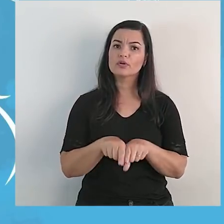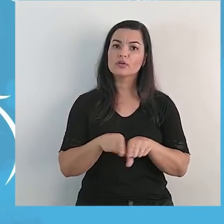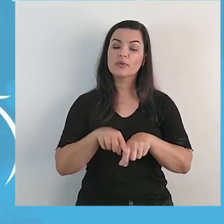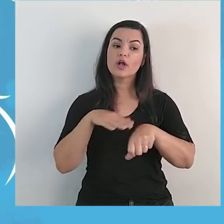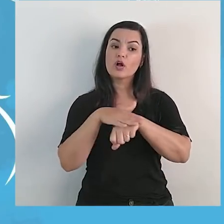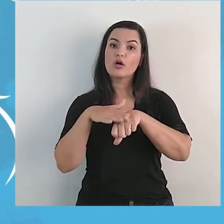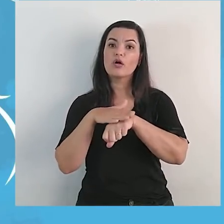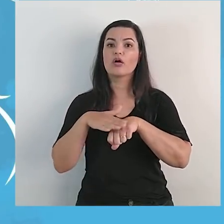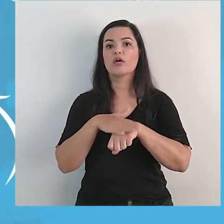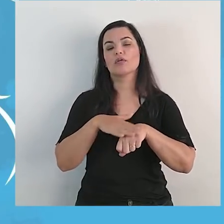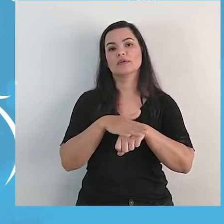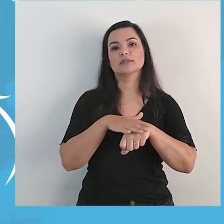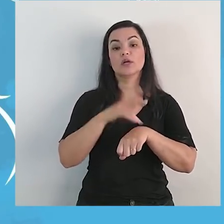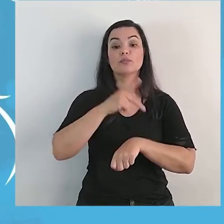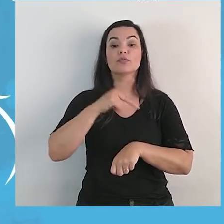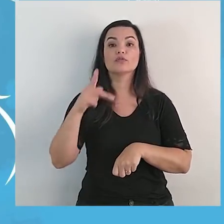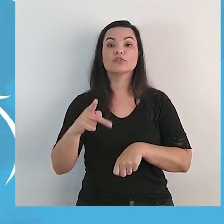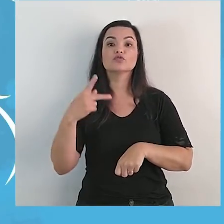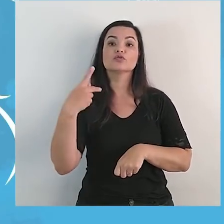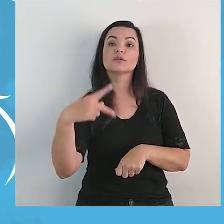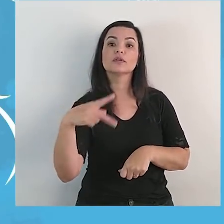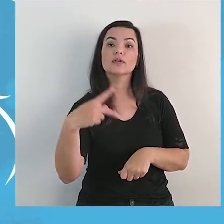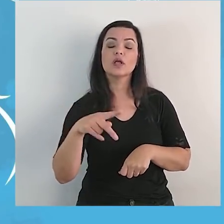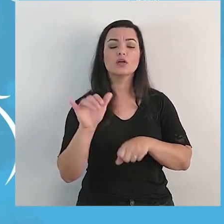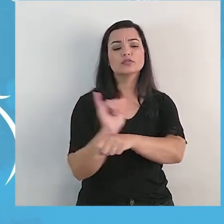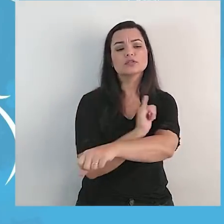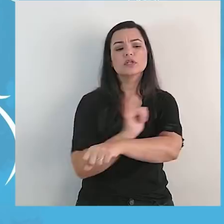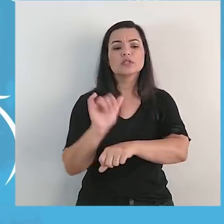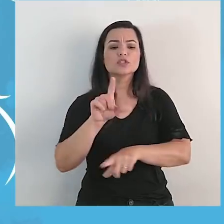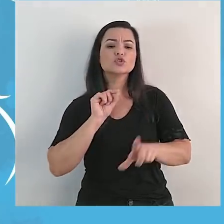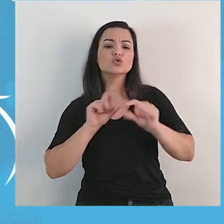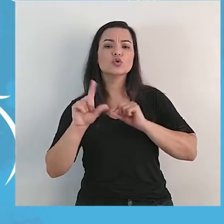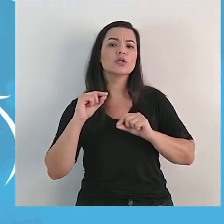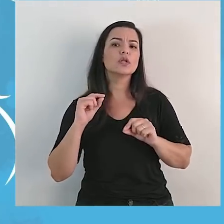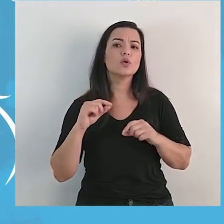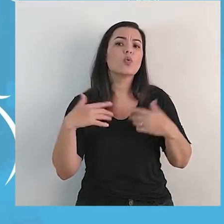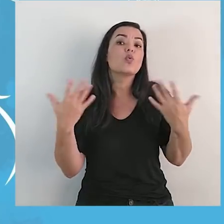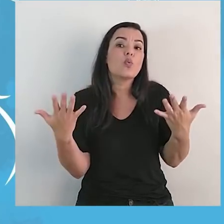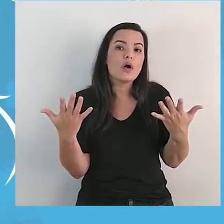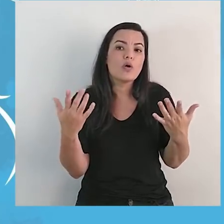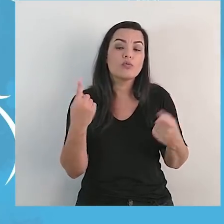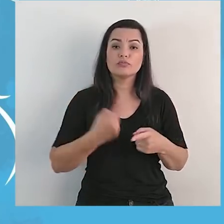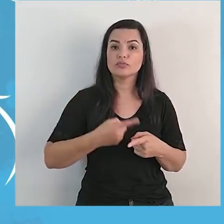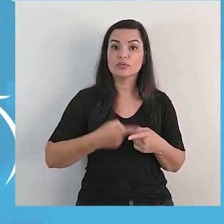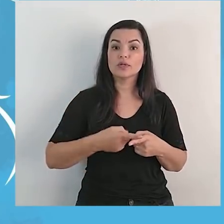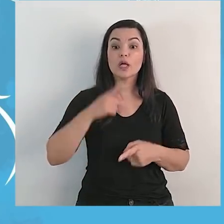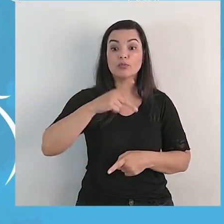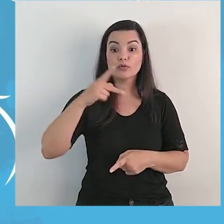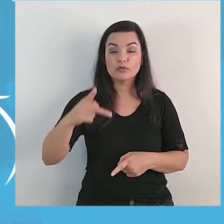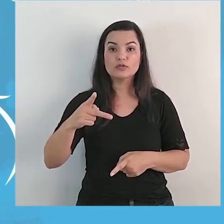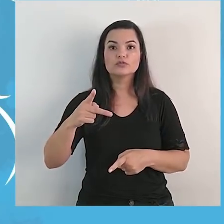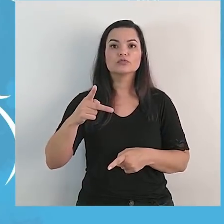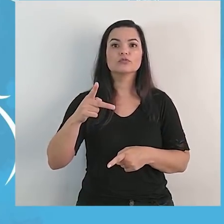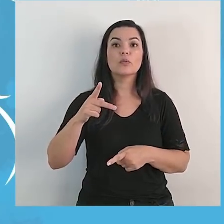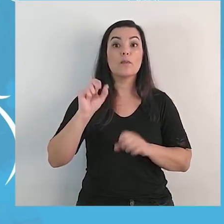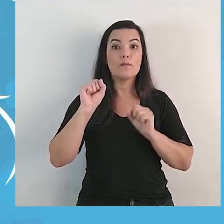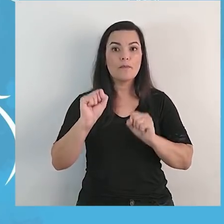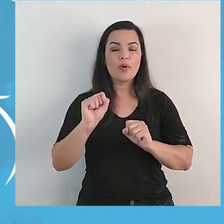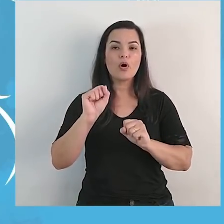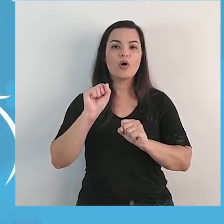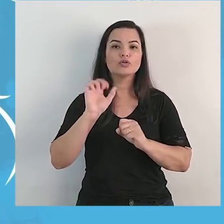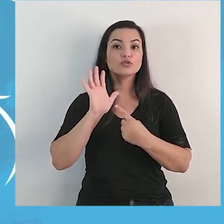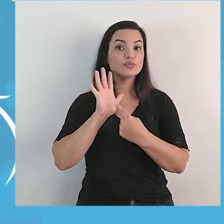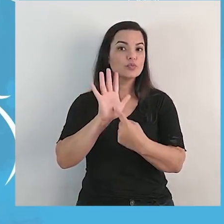podem conversar com os professores de vocês sobre as estratégias que vocês escolheram. Os professores podem